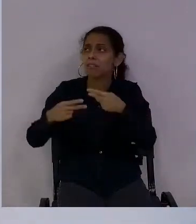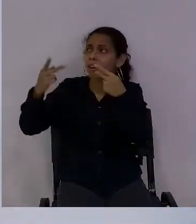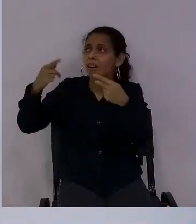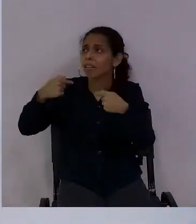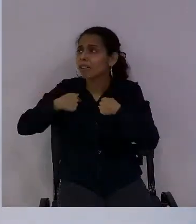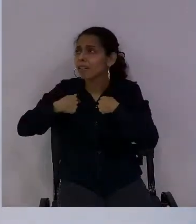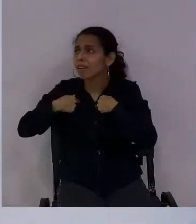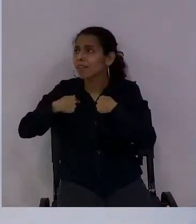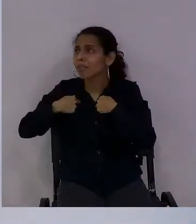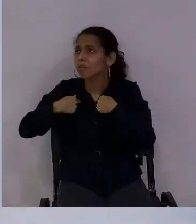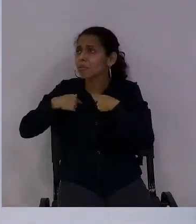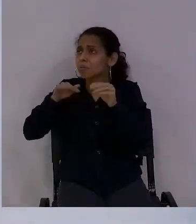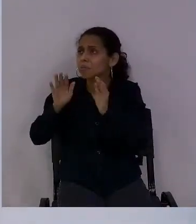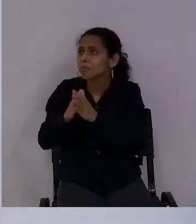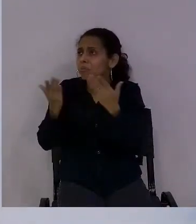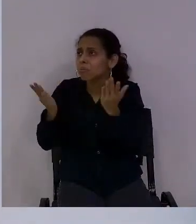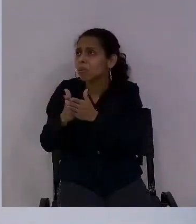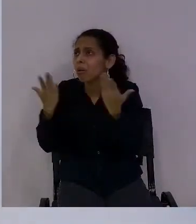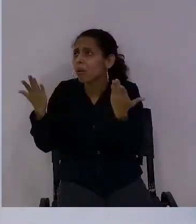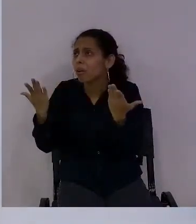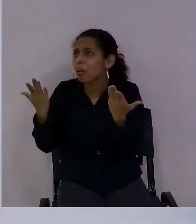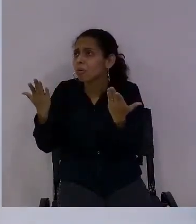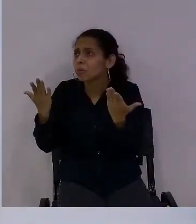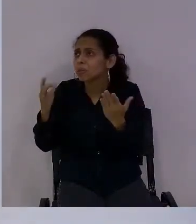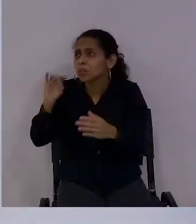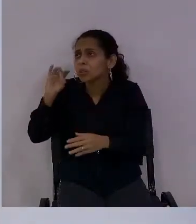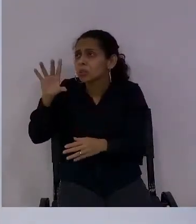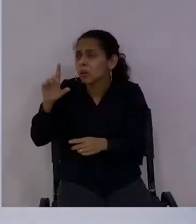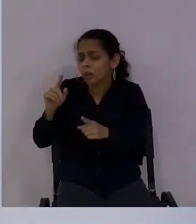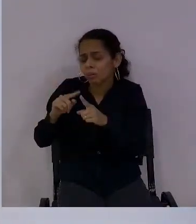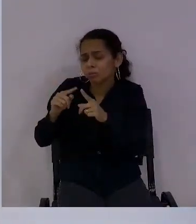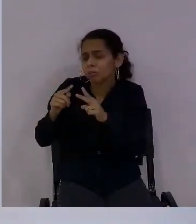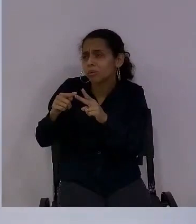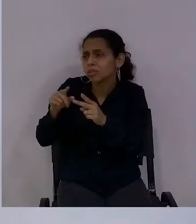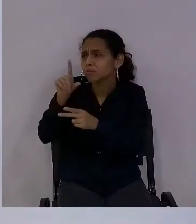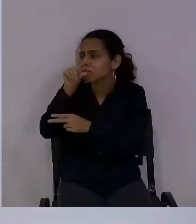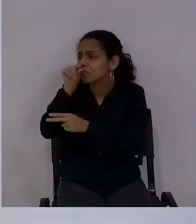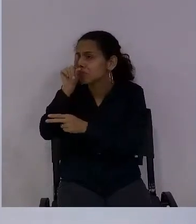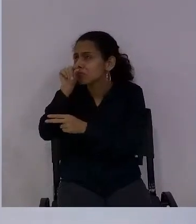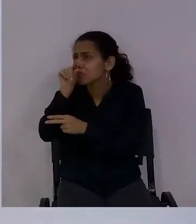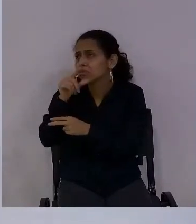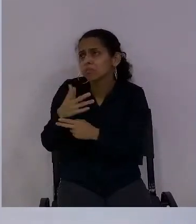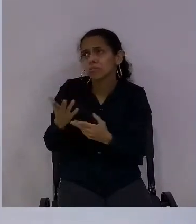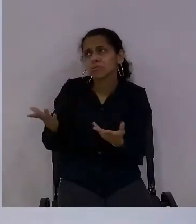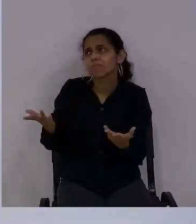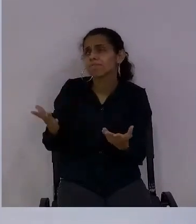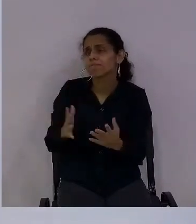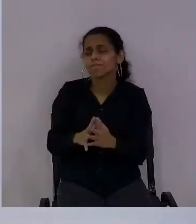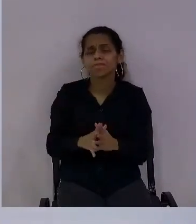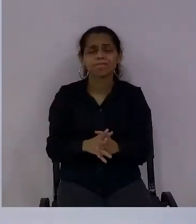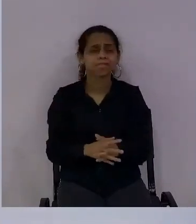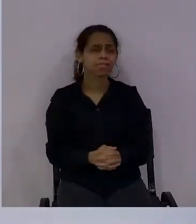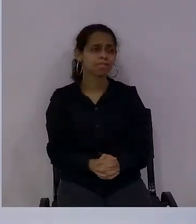Senhor apenas 2 pombinhas como símbolo da purificação.